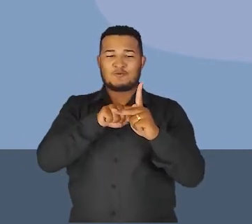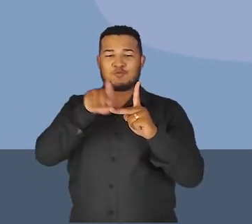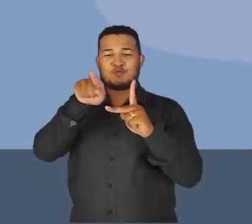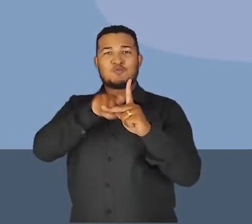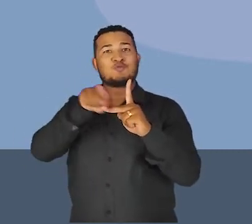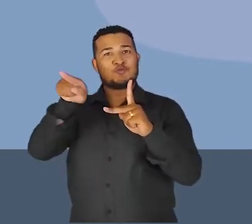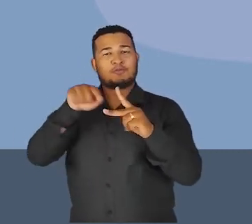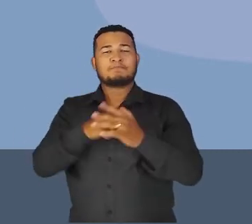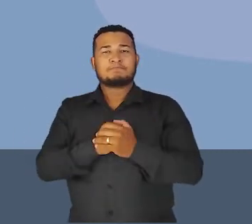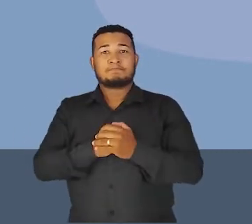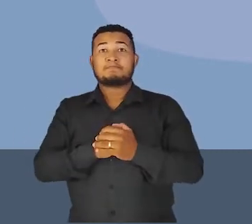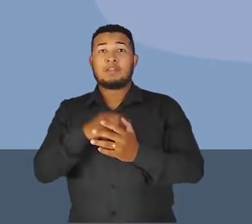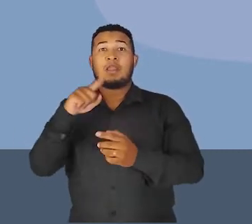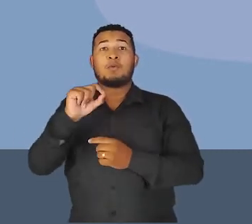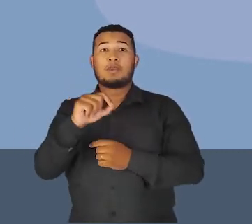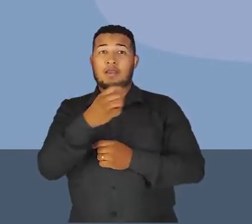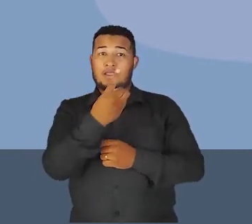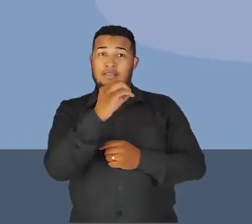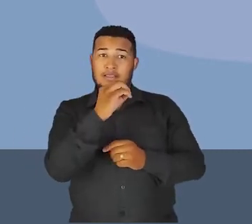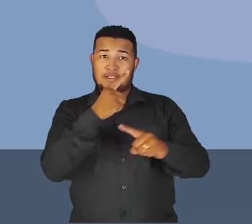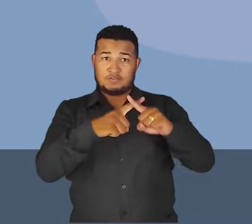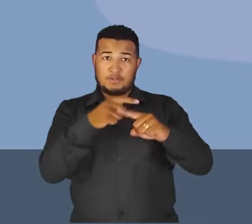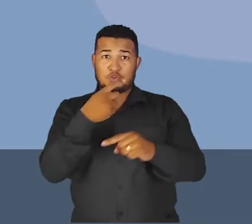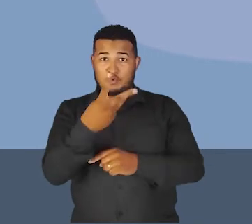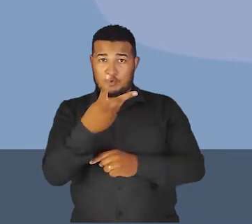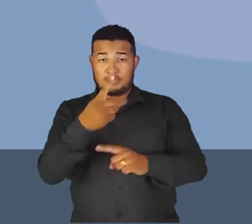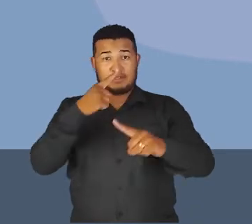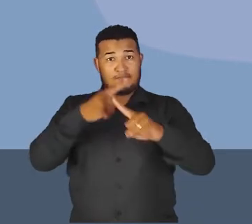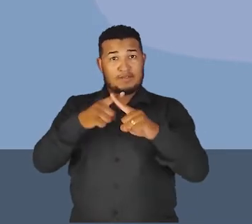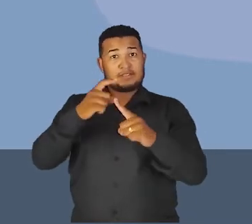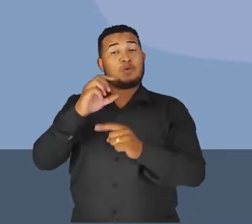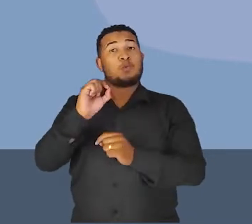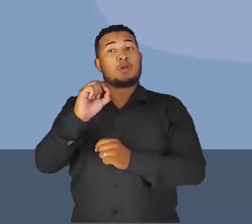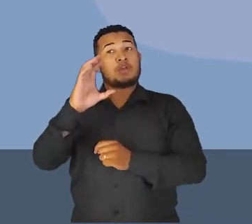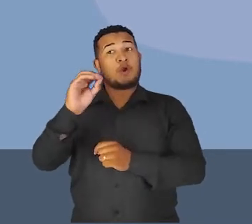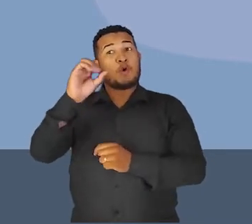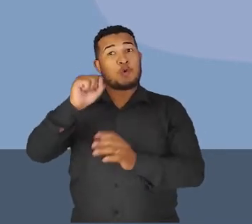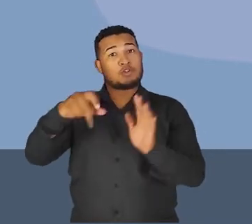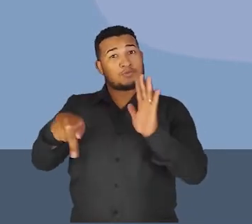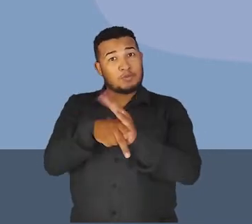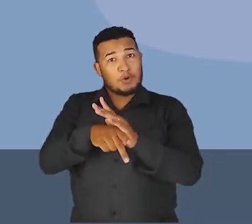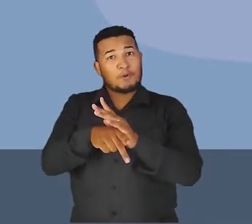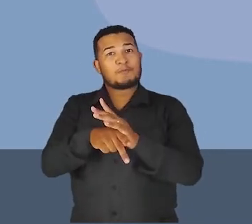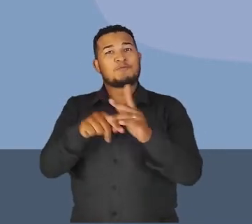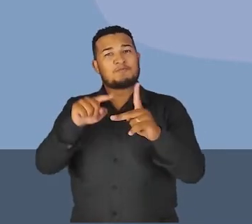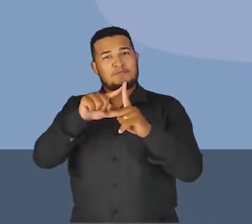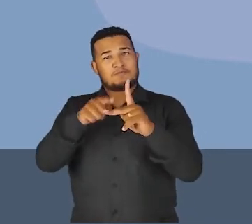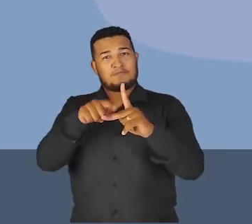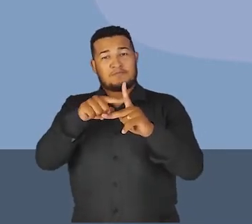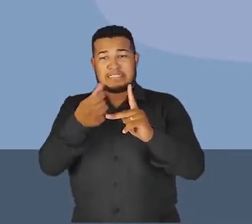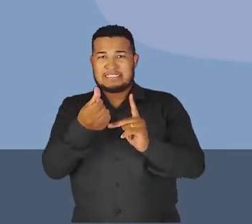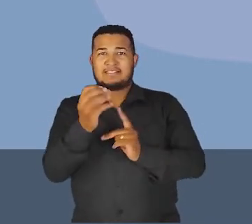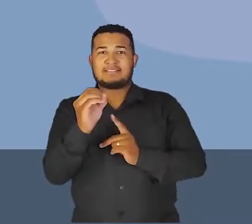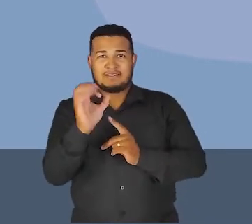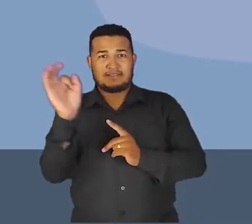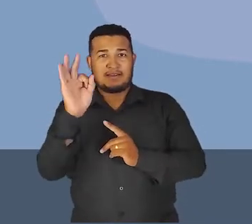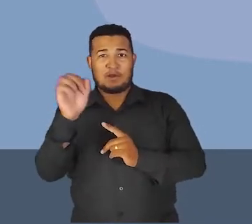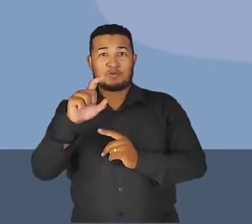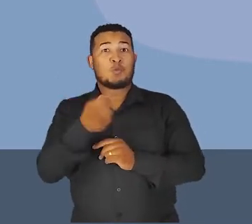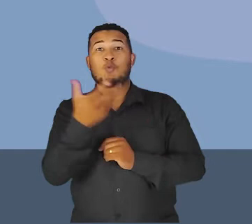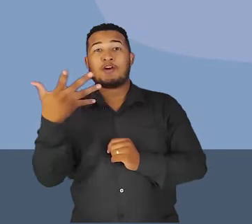lá. Então, ficaria 10 vezes 2 vezes o cosseno de 60. O cosseno de 60, o valor dele é